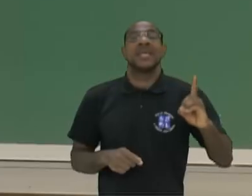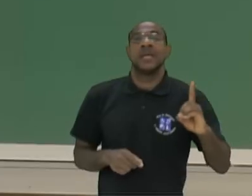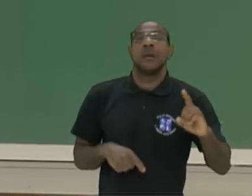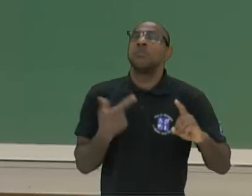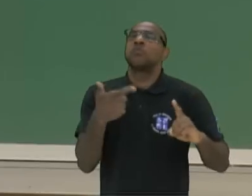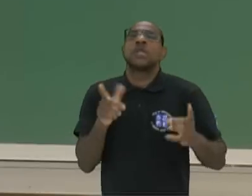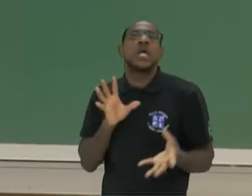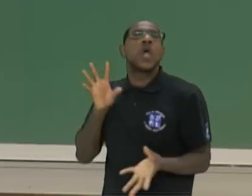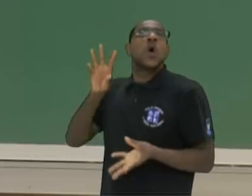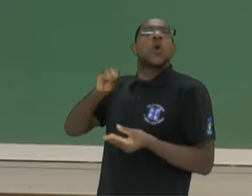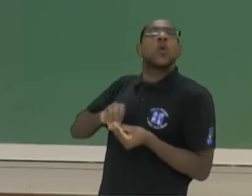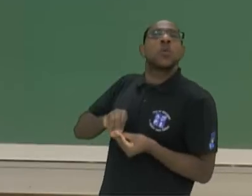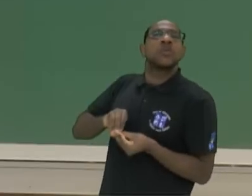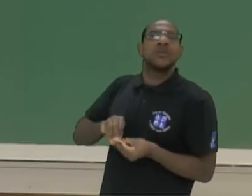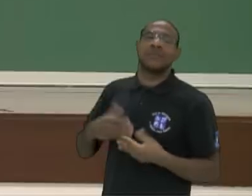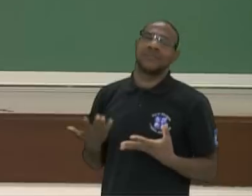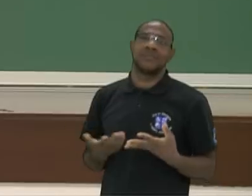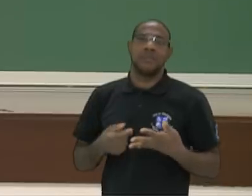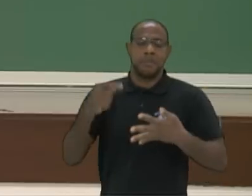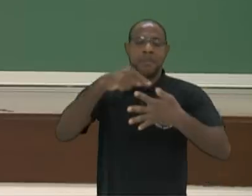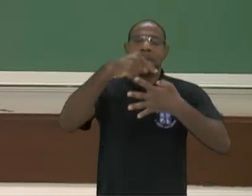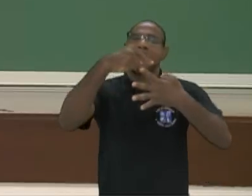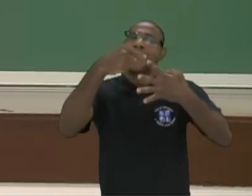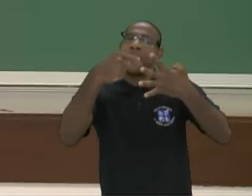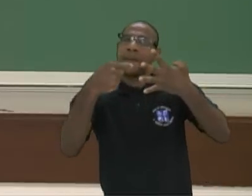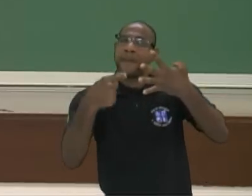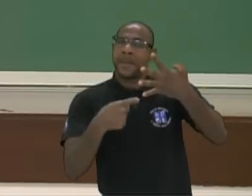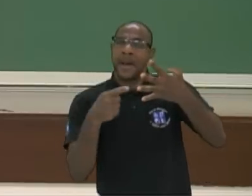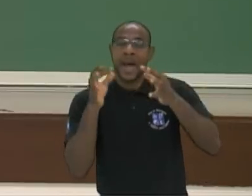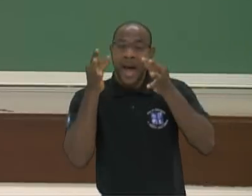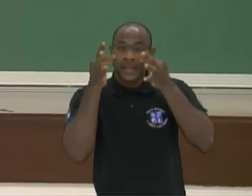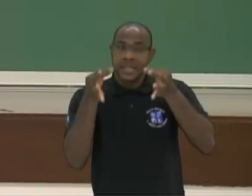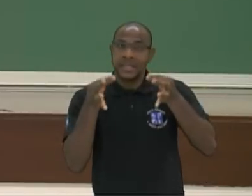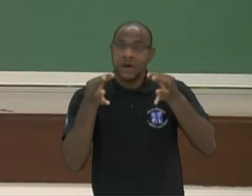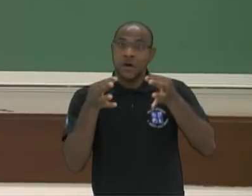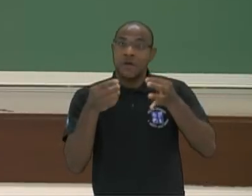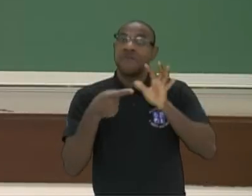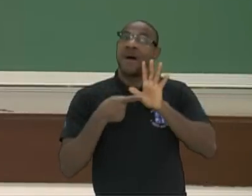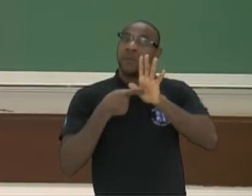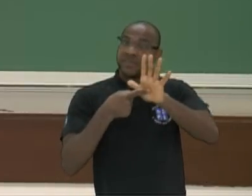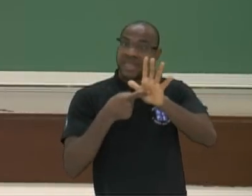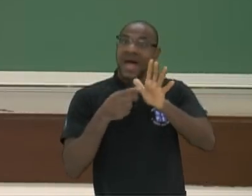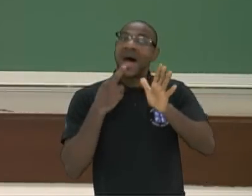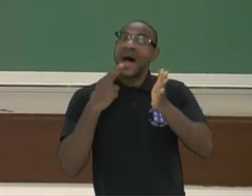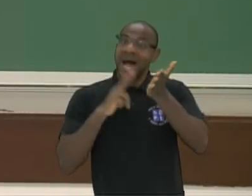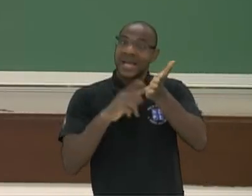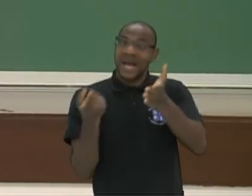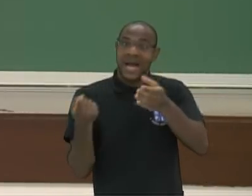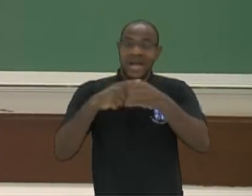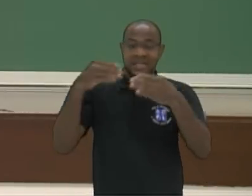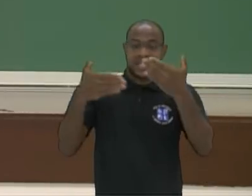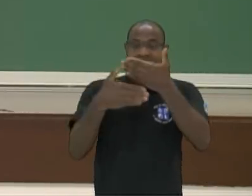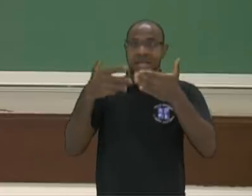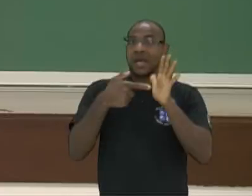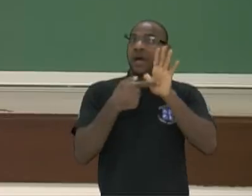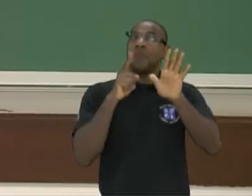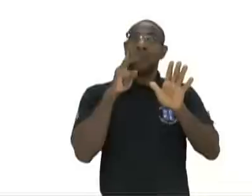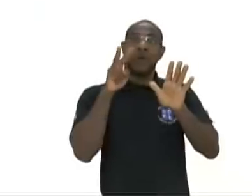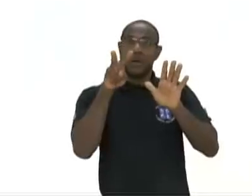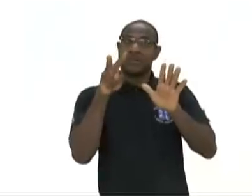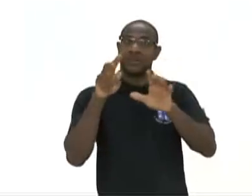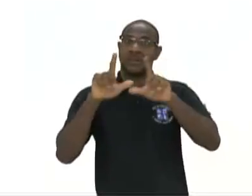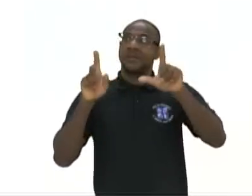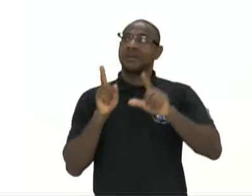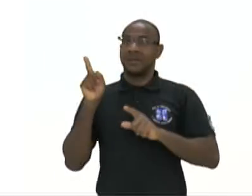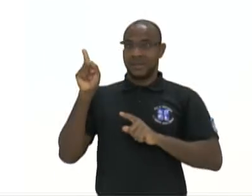conclusão? Lê aí com atenção, eu vou voltar lá na carta, você presta atenção e responde para mim, tá